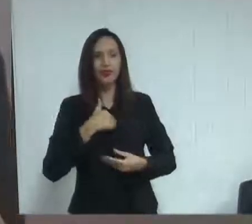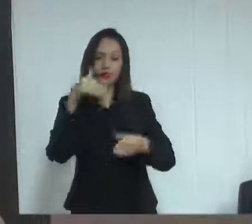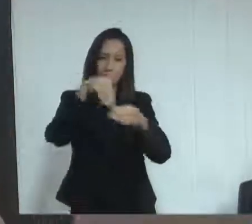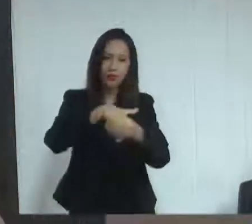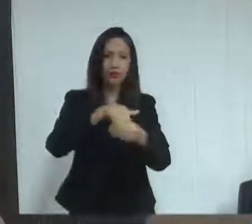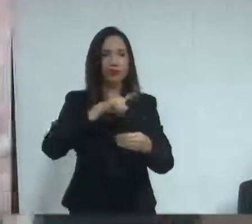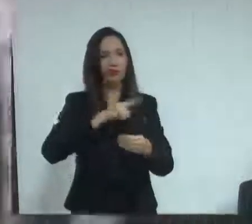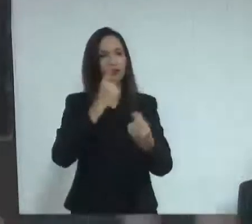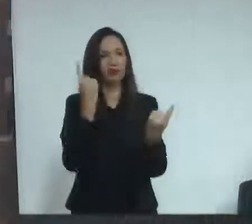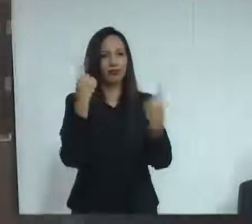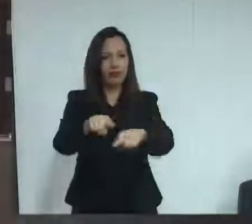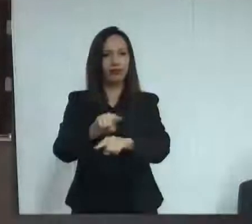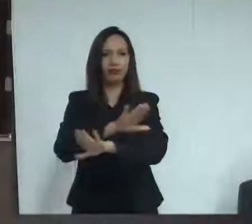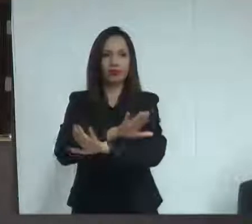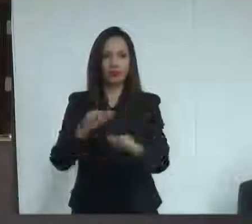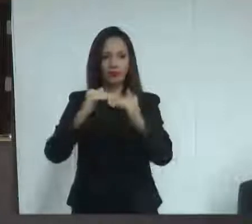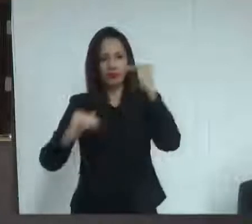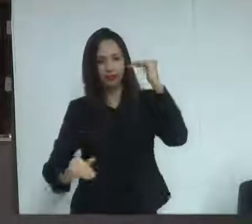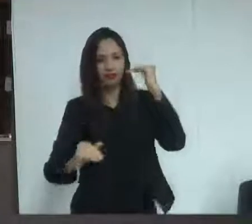todos.